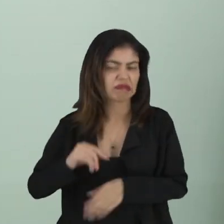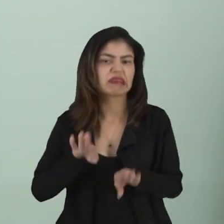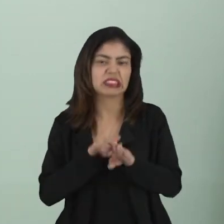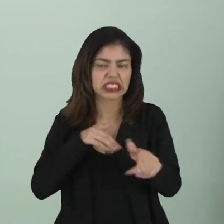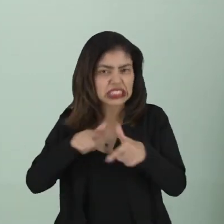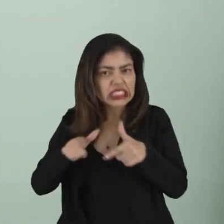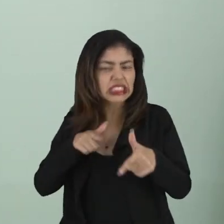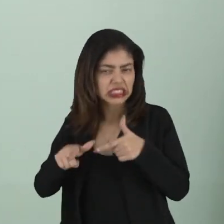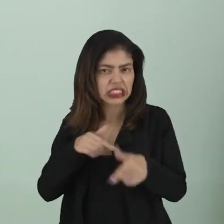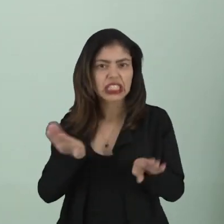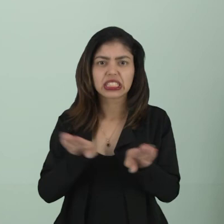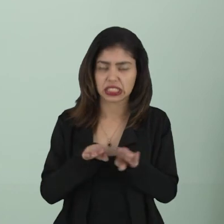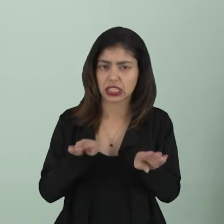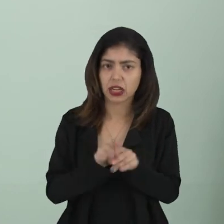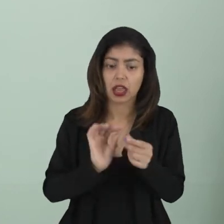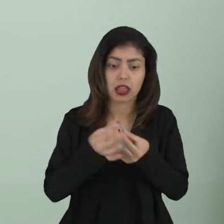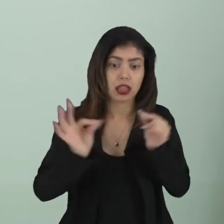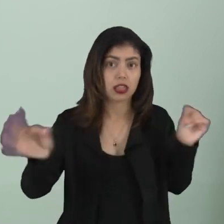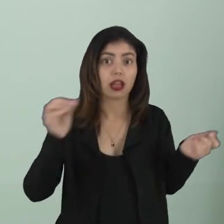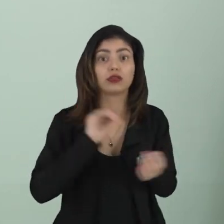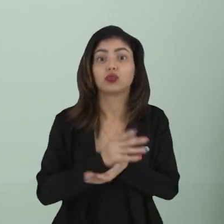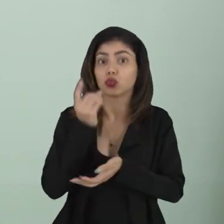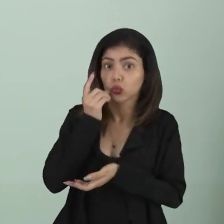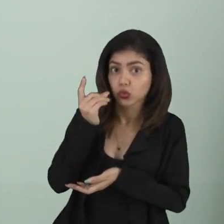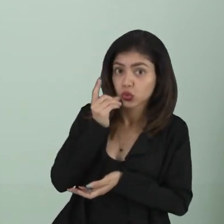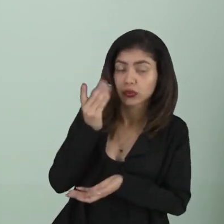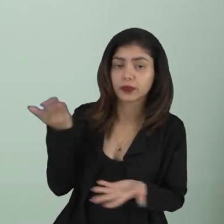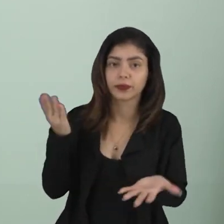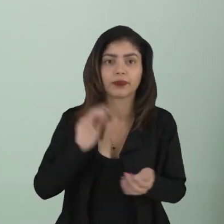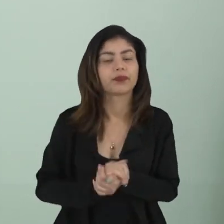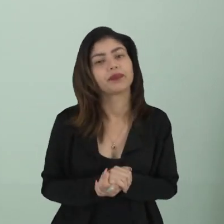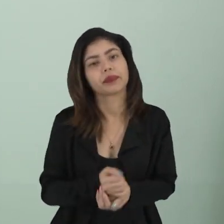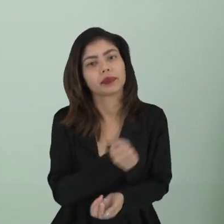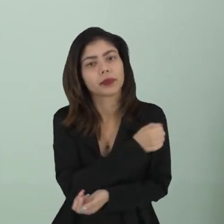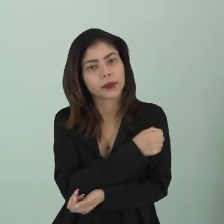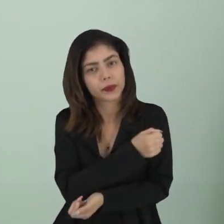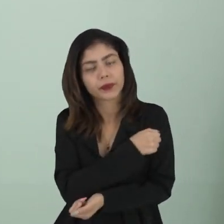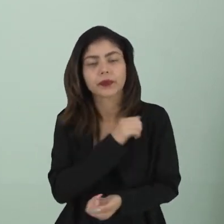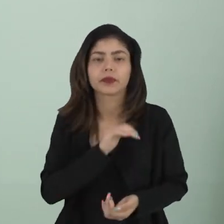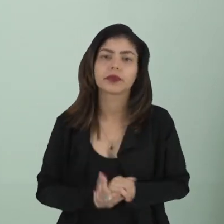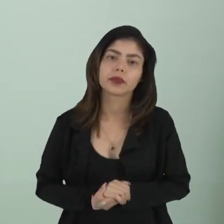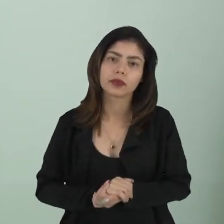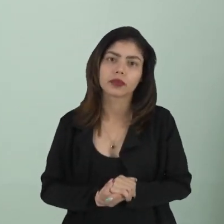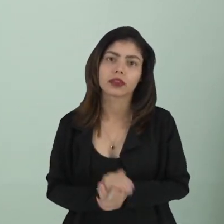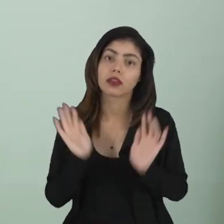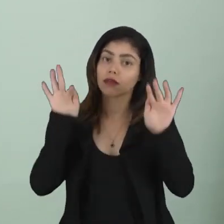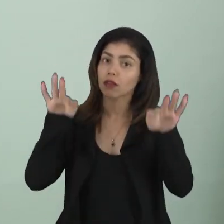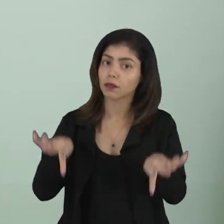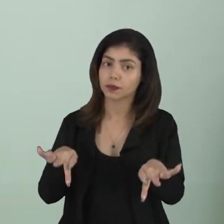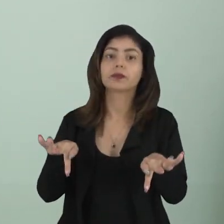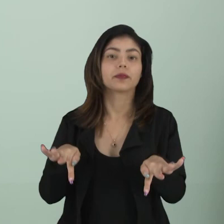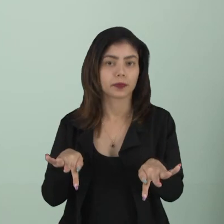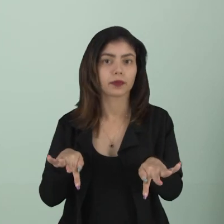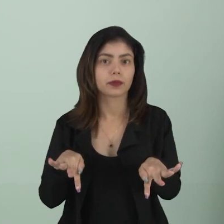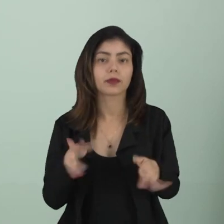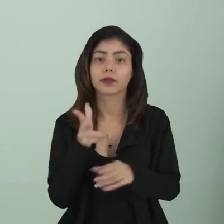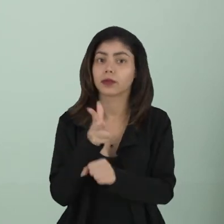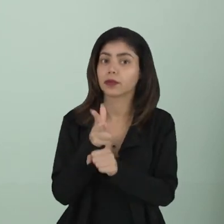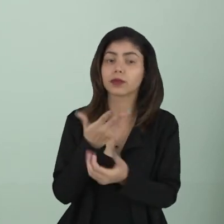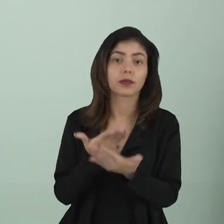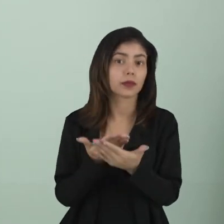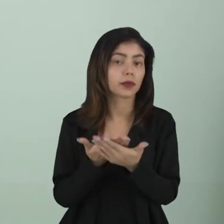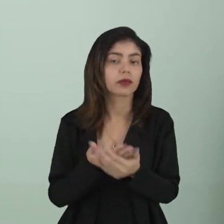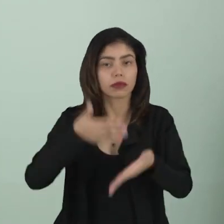ou seja, o cumprimento de carga horária. Caríssimos alunos e alunas, eu estou finalizando esta